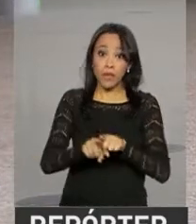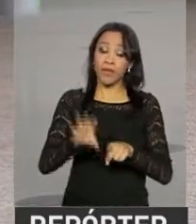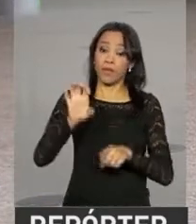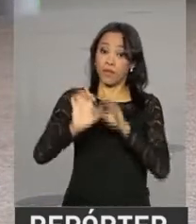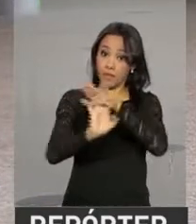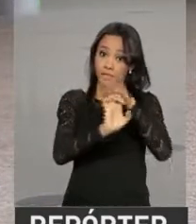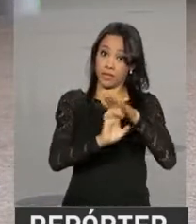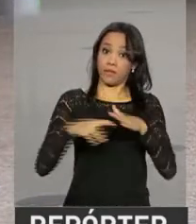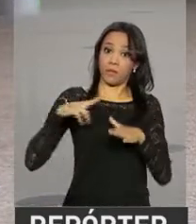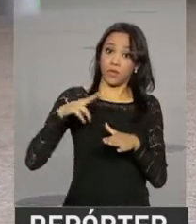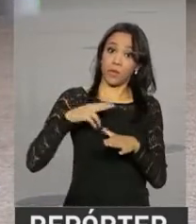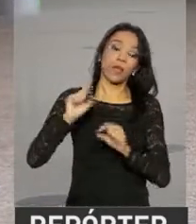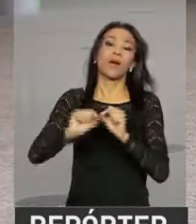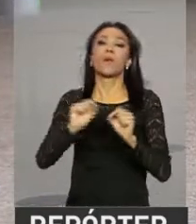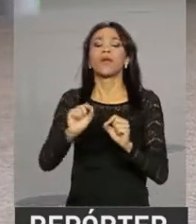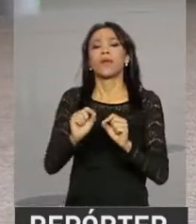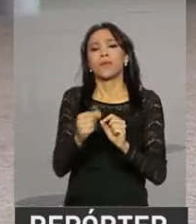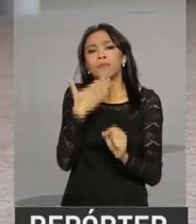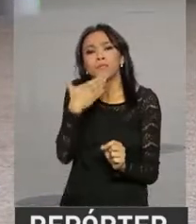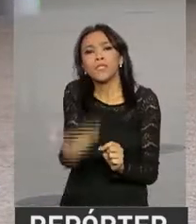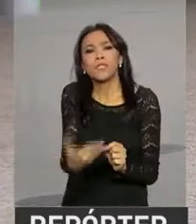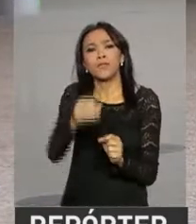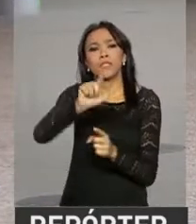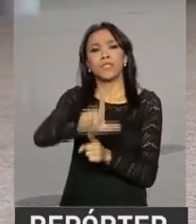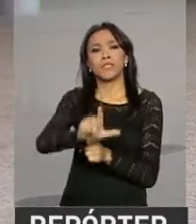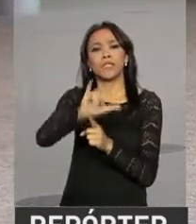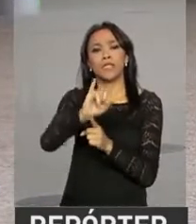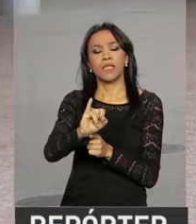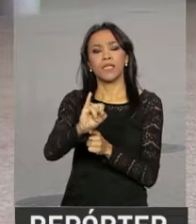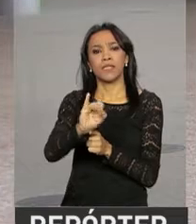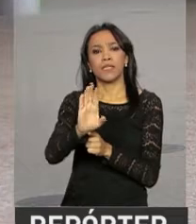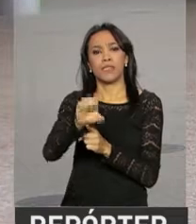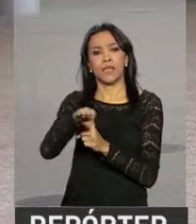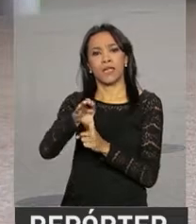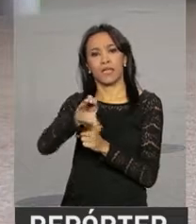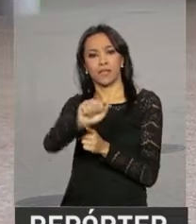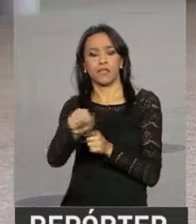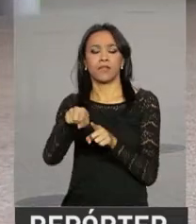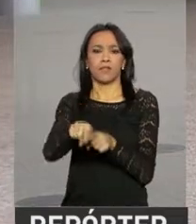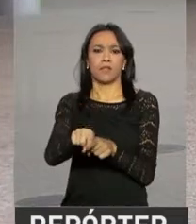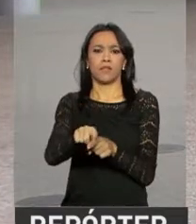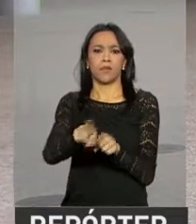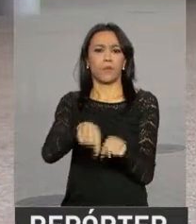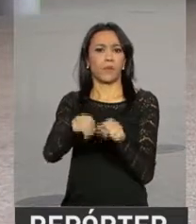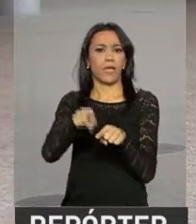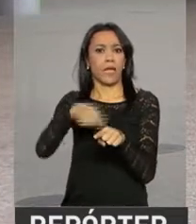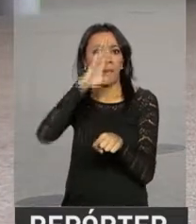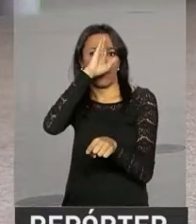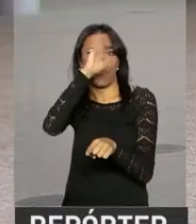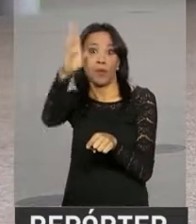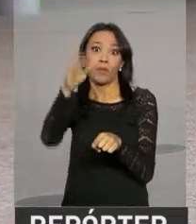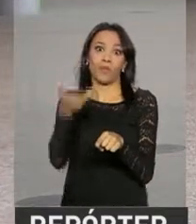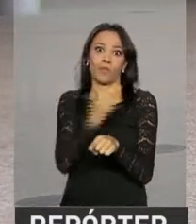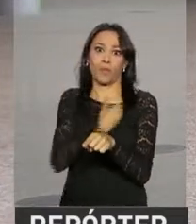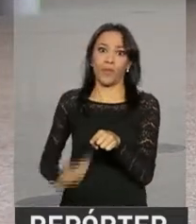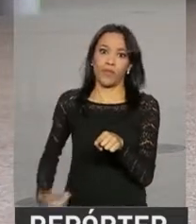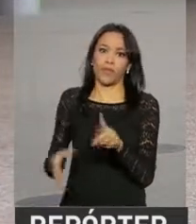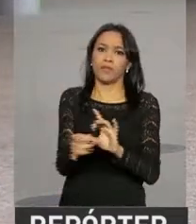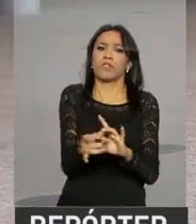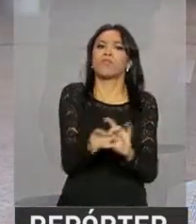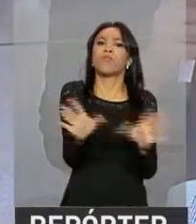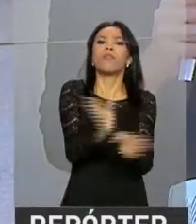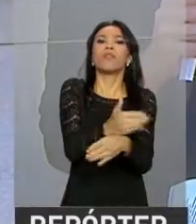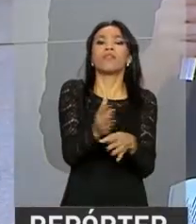facilita a obtenção de licenças por projetos de infraestrutura que são considerados prioritários para o governo